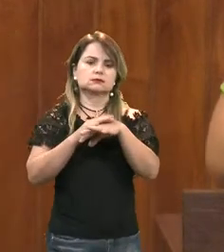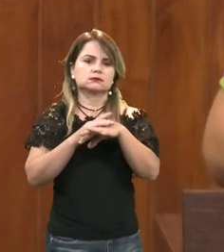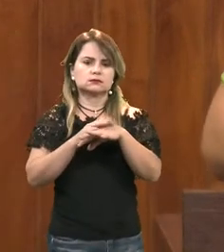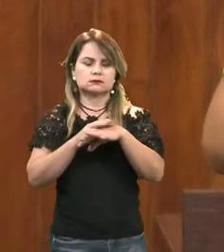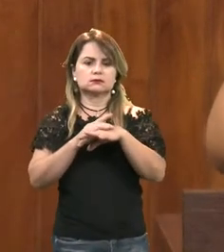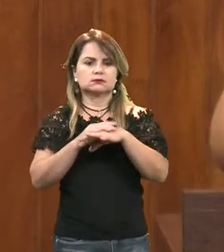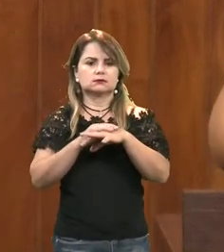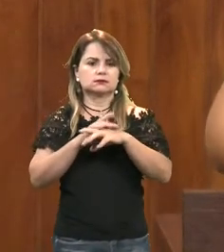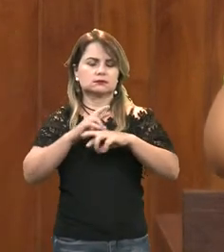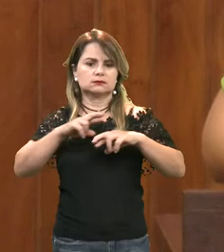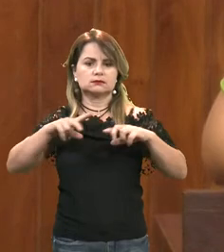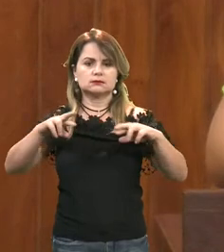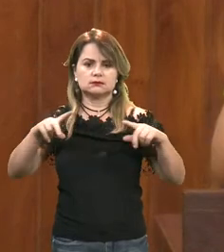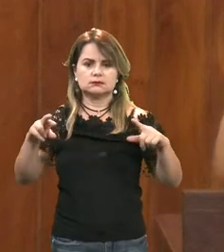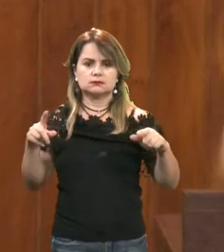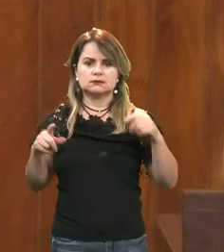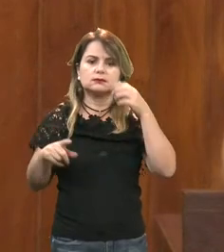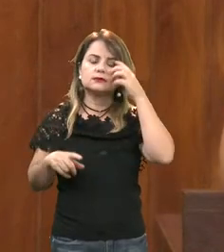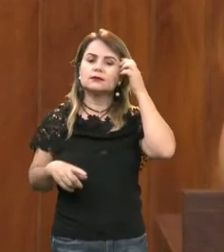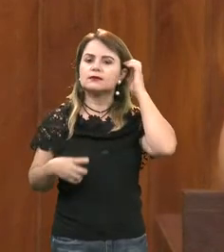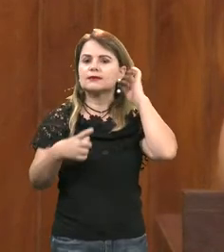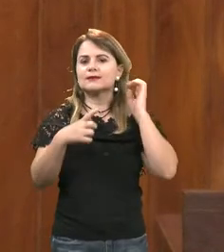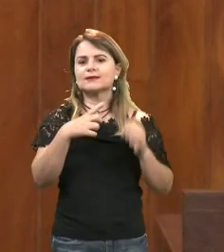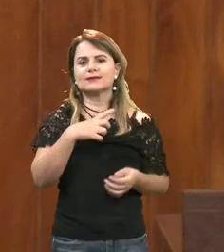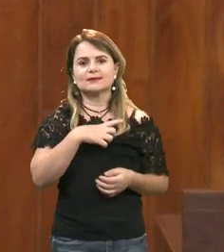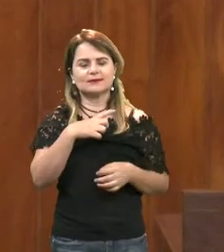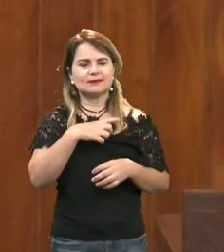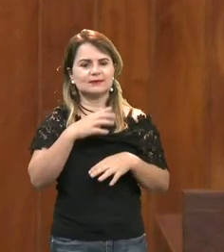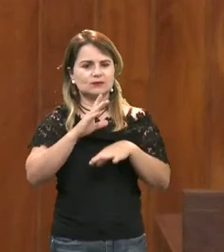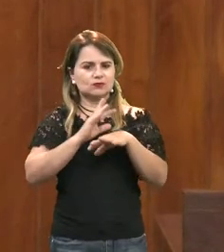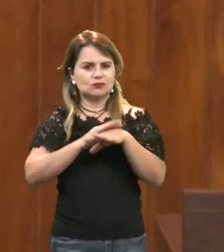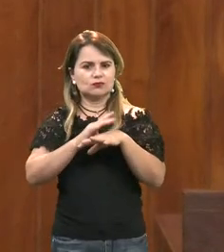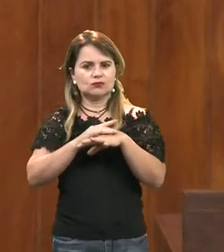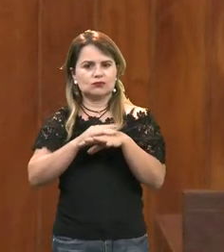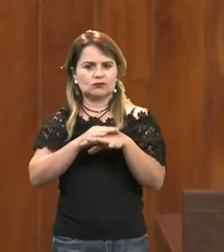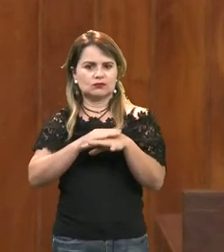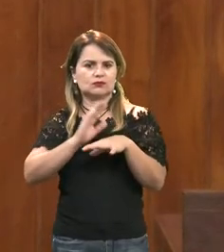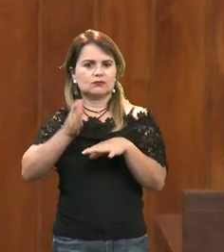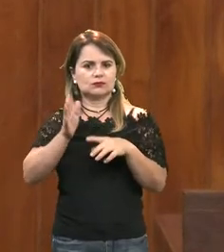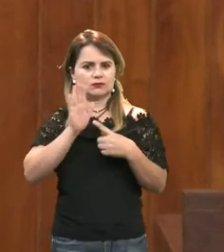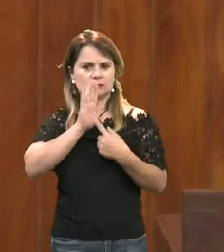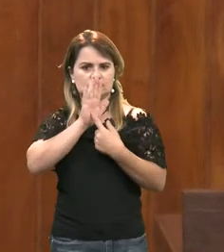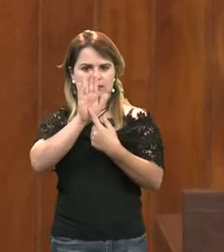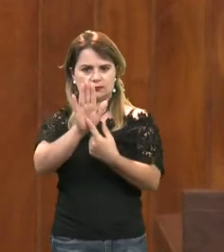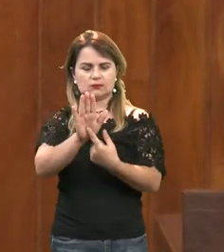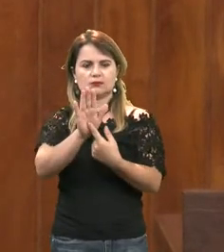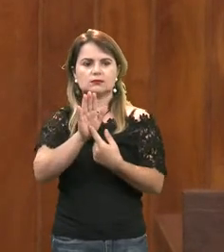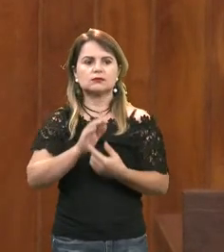E daí entra aquele rol de enfermidades que já foram expostas.